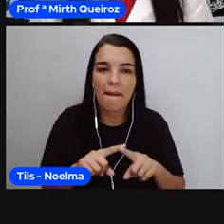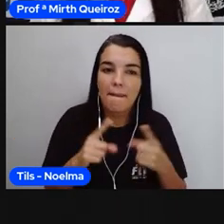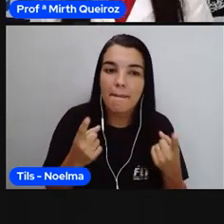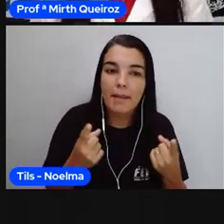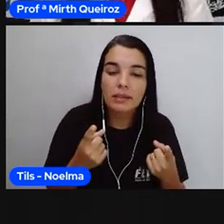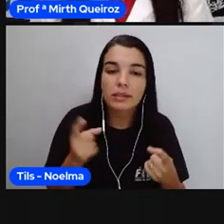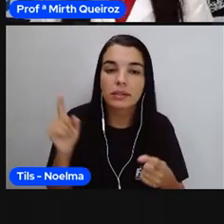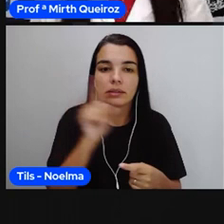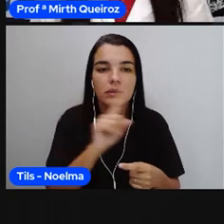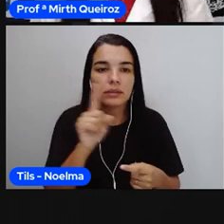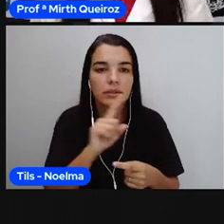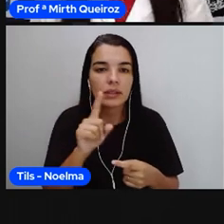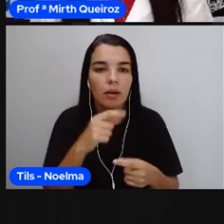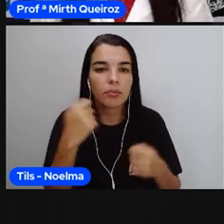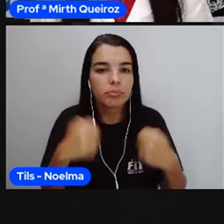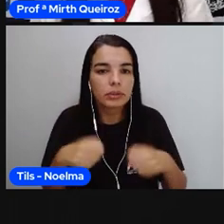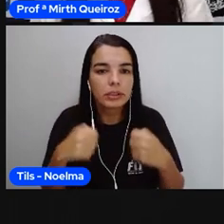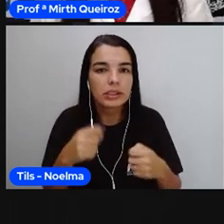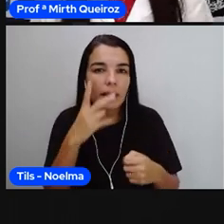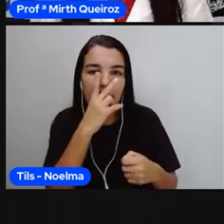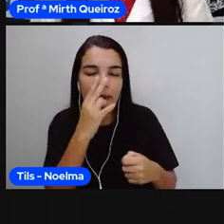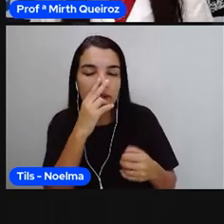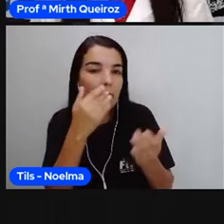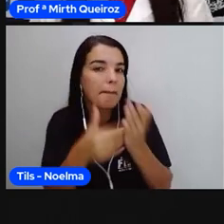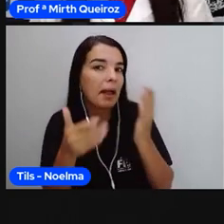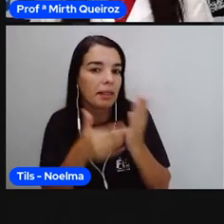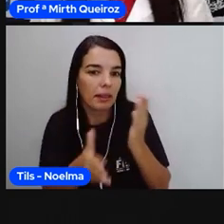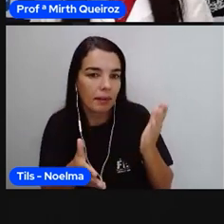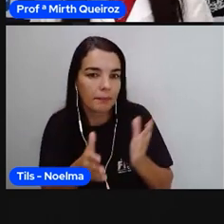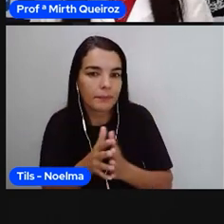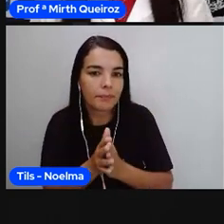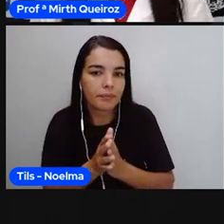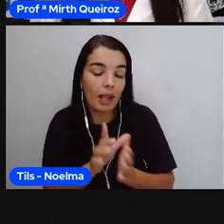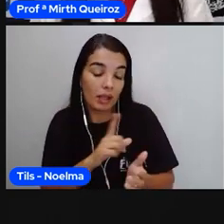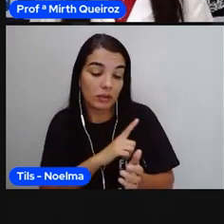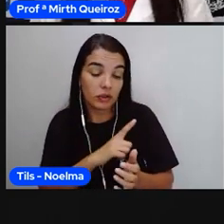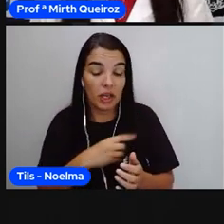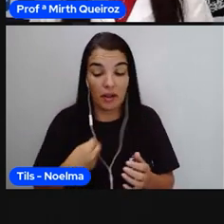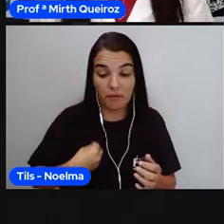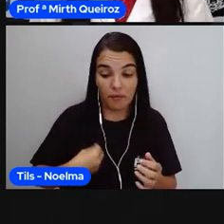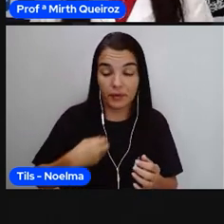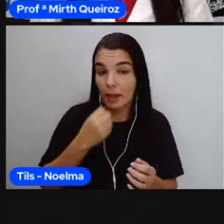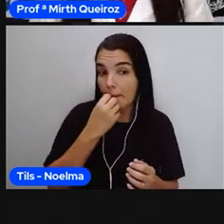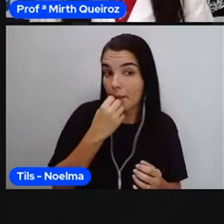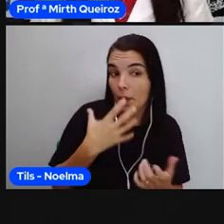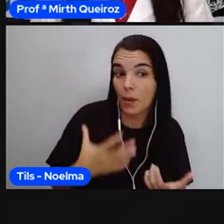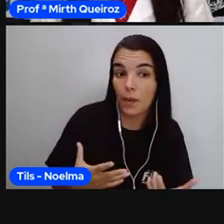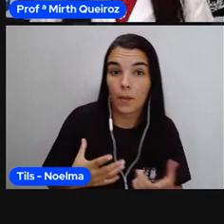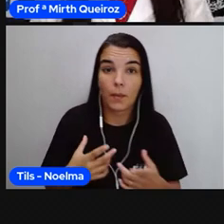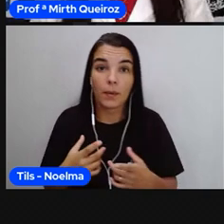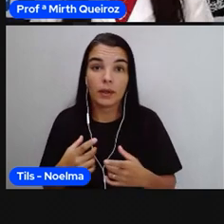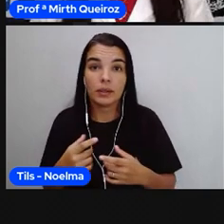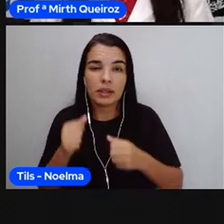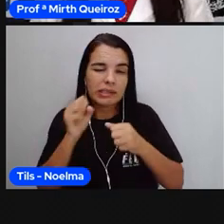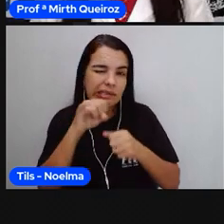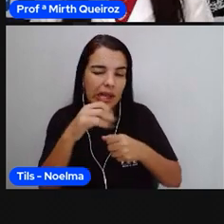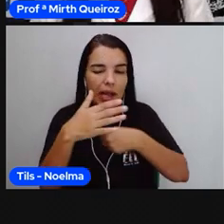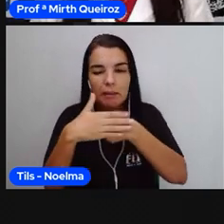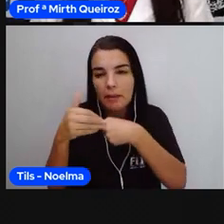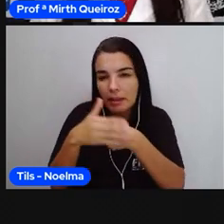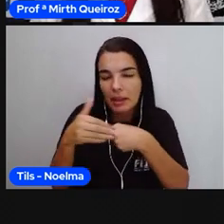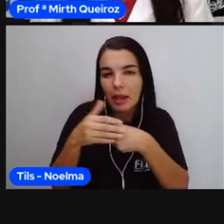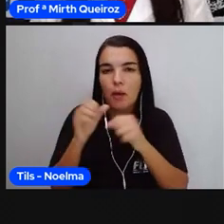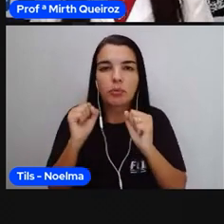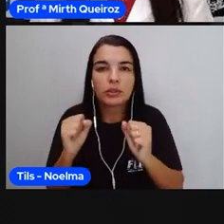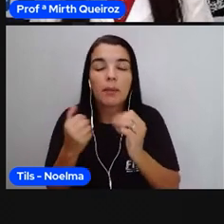é causa de se perder. Quem tinha vida boa, quem era muito mimado, a criança poderia se perder,